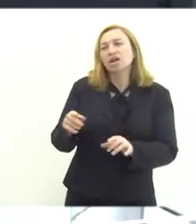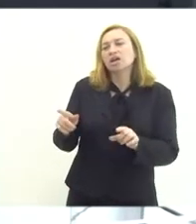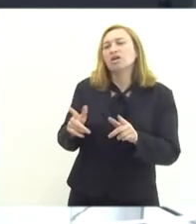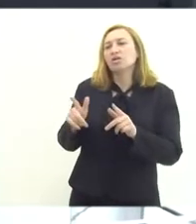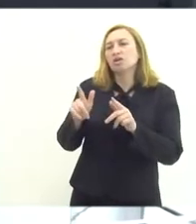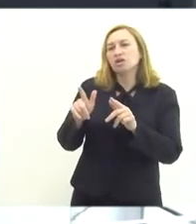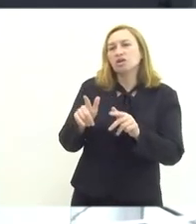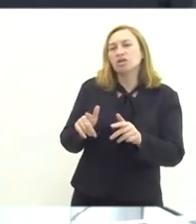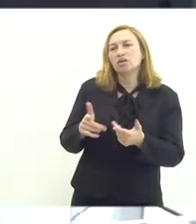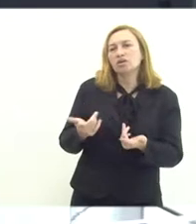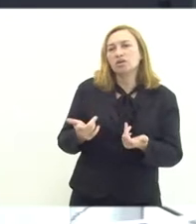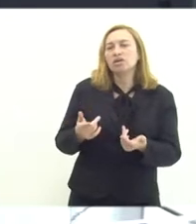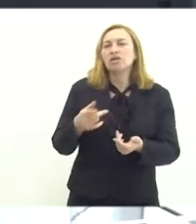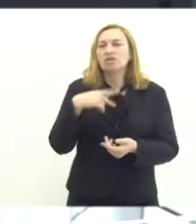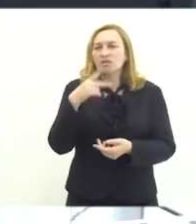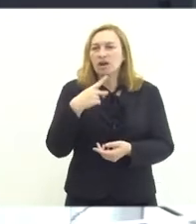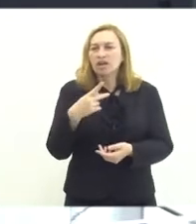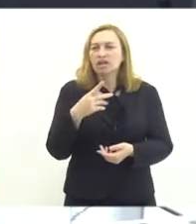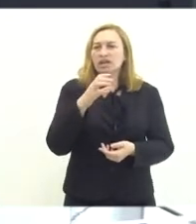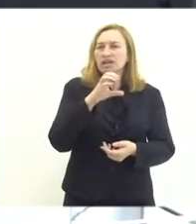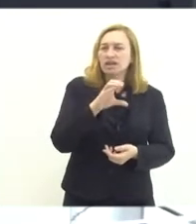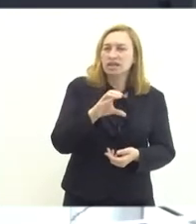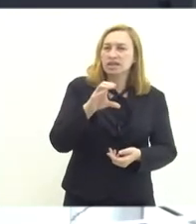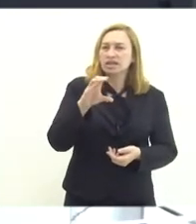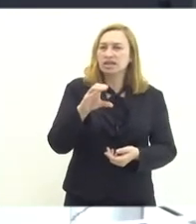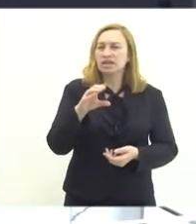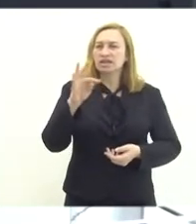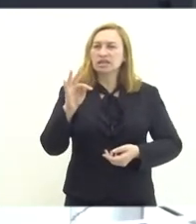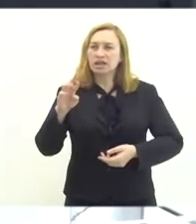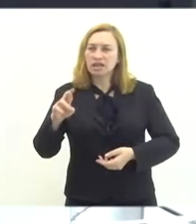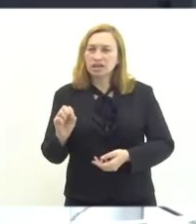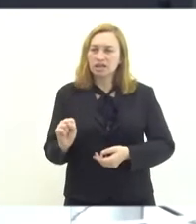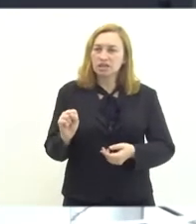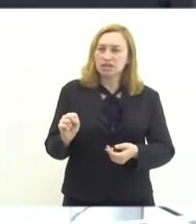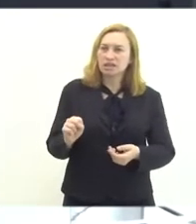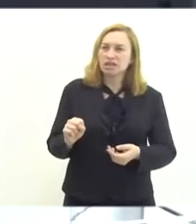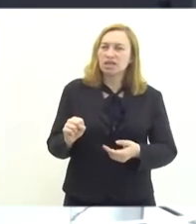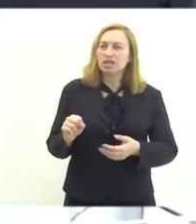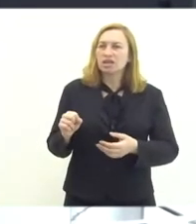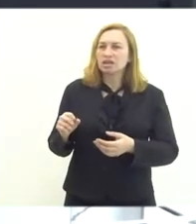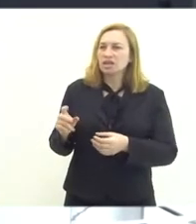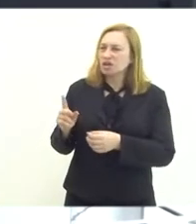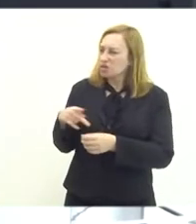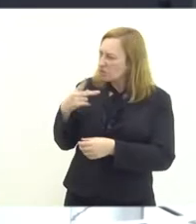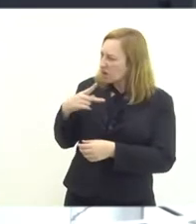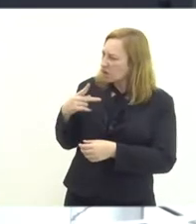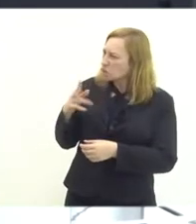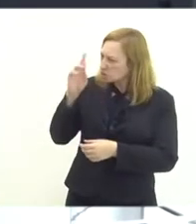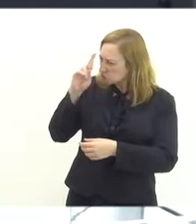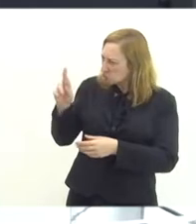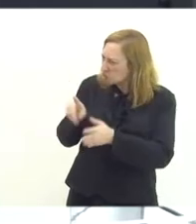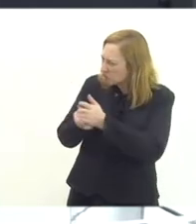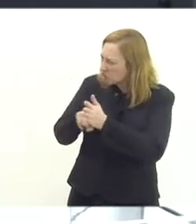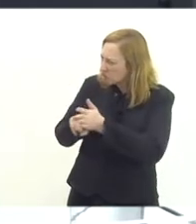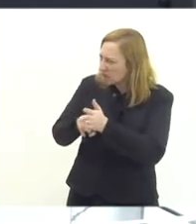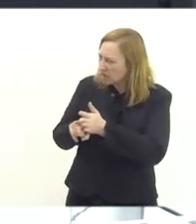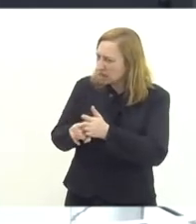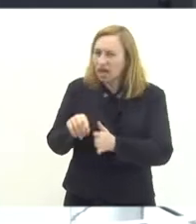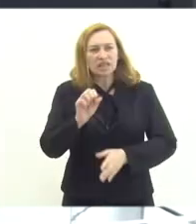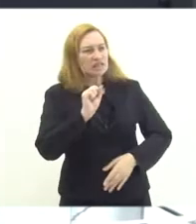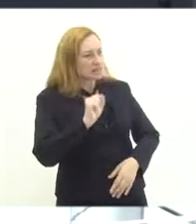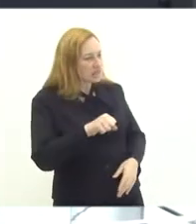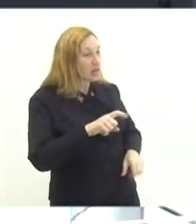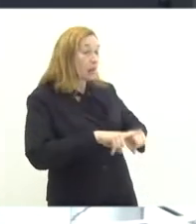eu digo até para as certeza que eu tenho visitado eles falam para gente possa o seu bem fiscalizar eu falei sim e ao mesmo tempo